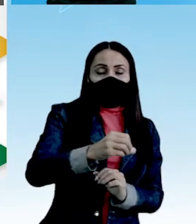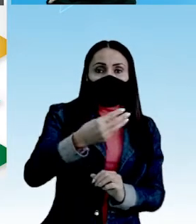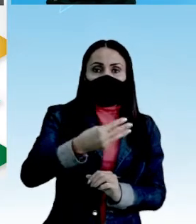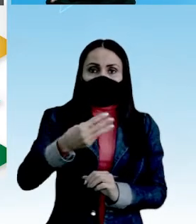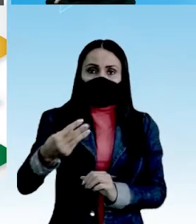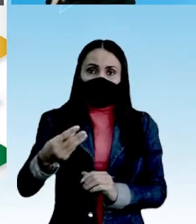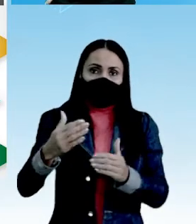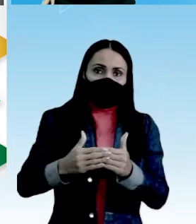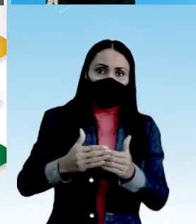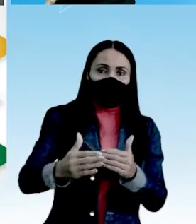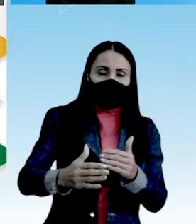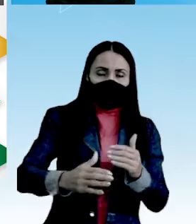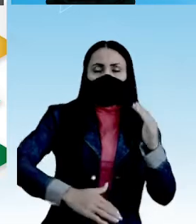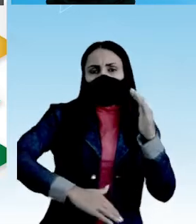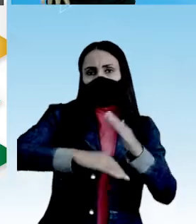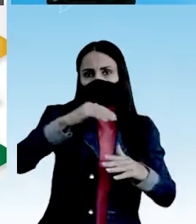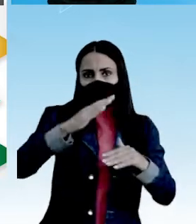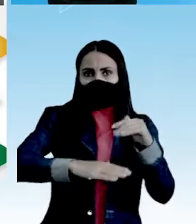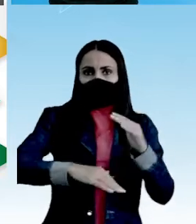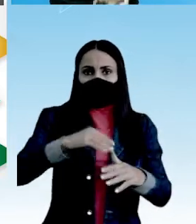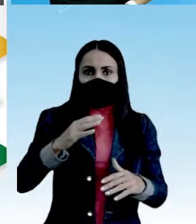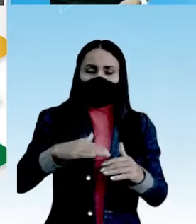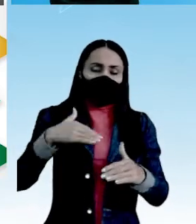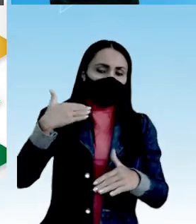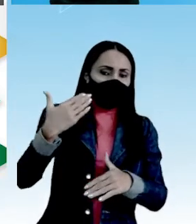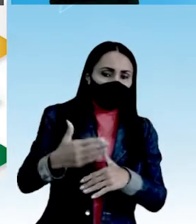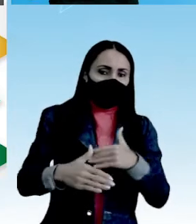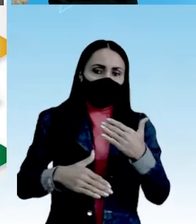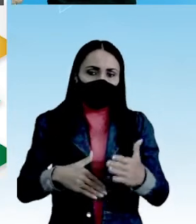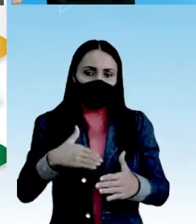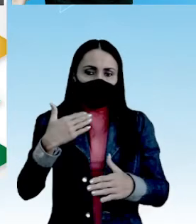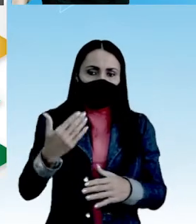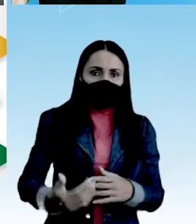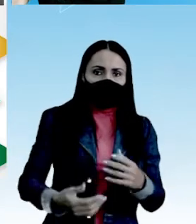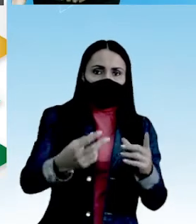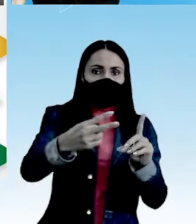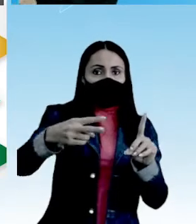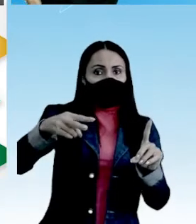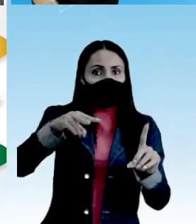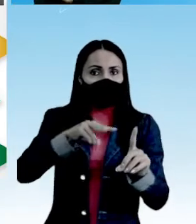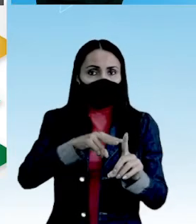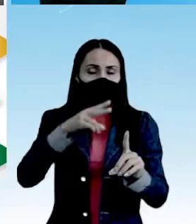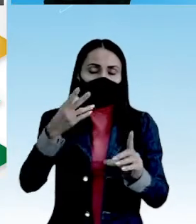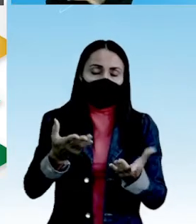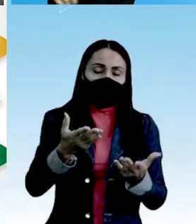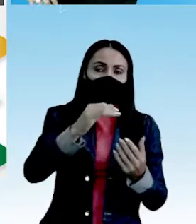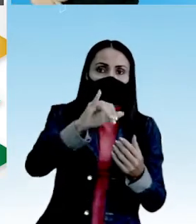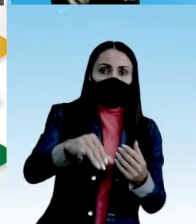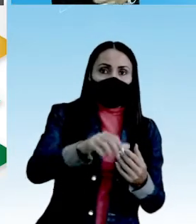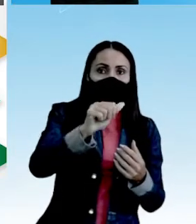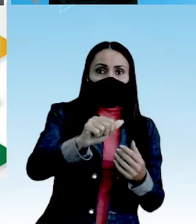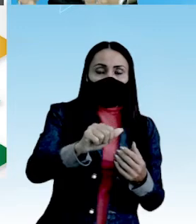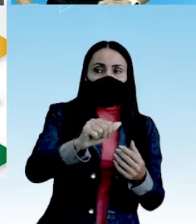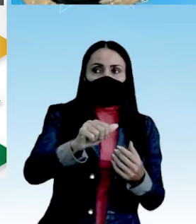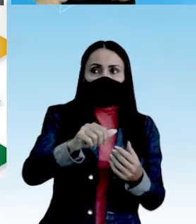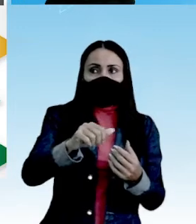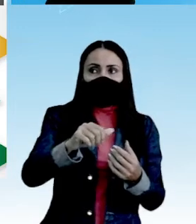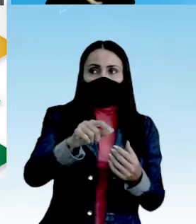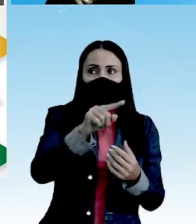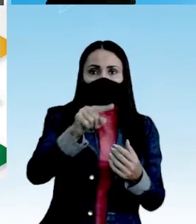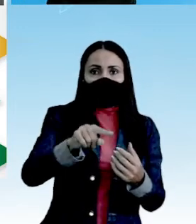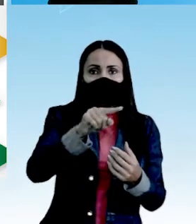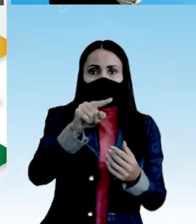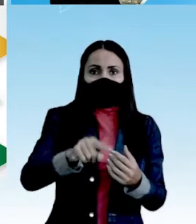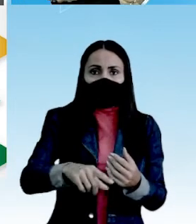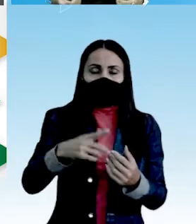ela começou a se profissionalizar, né? Então, aos poucos, ela foi ganhando prestígio no mundo do jazz. Então, ela começou no bar, mas depois ganhou uma banda, começou